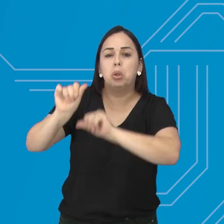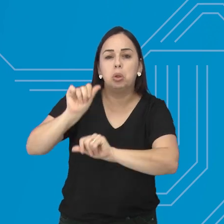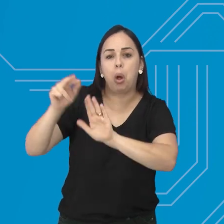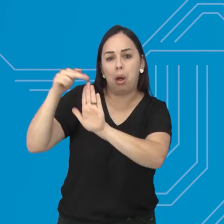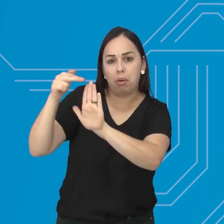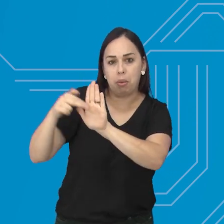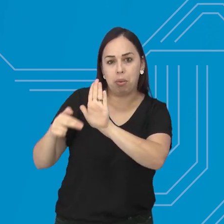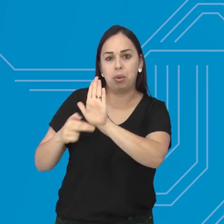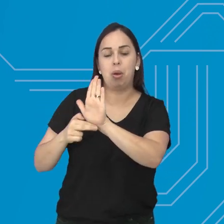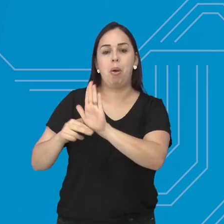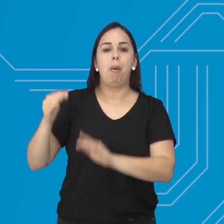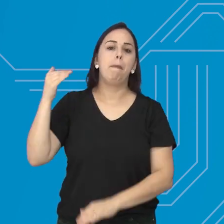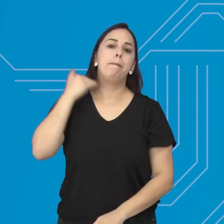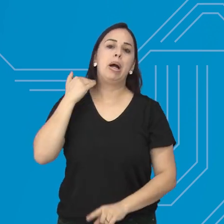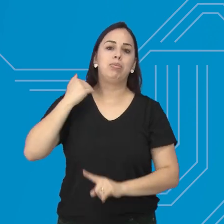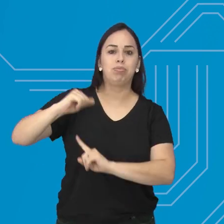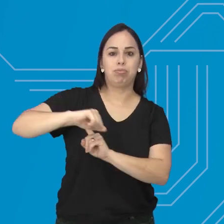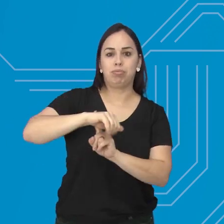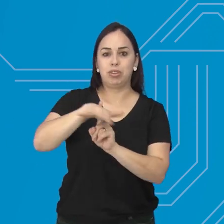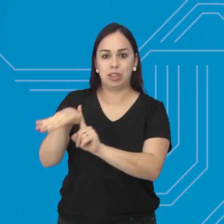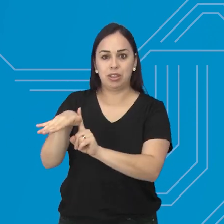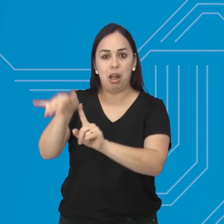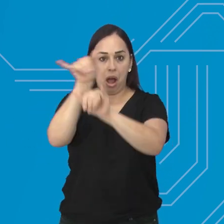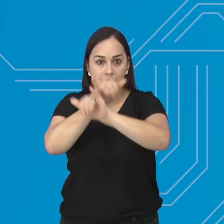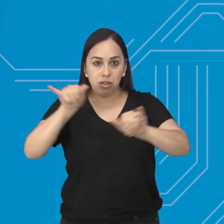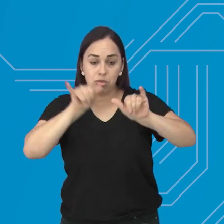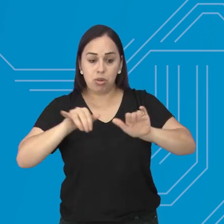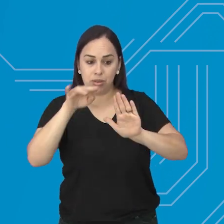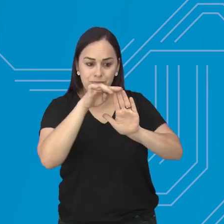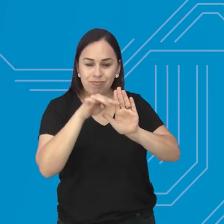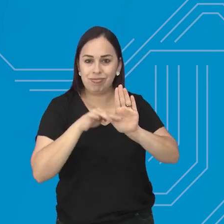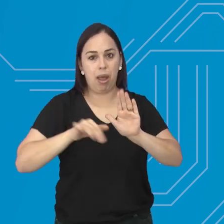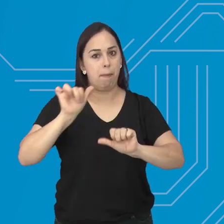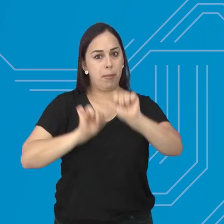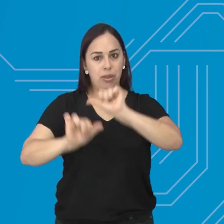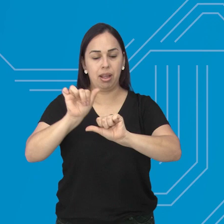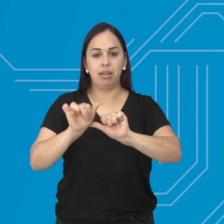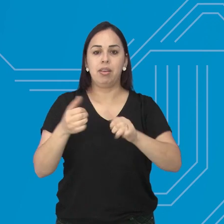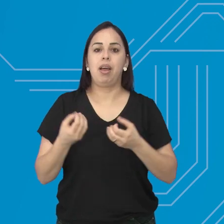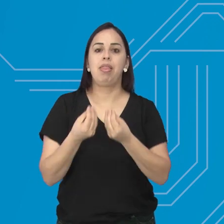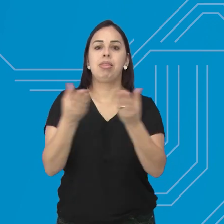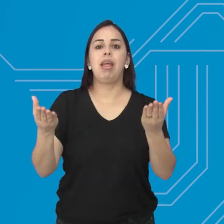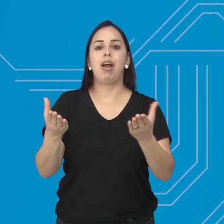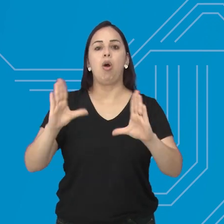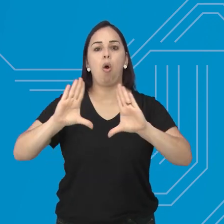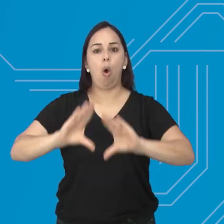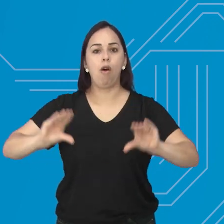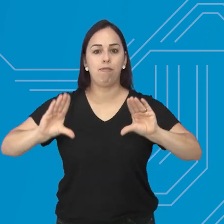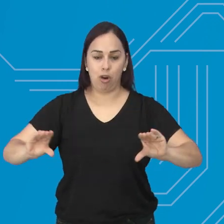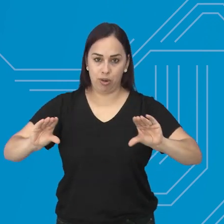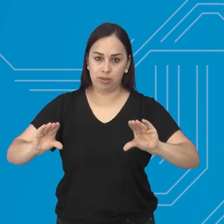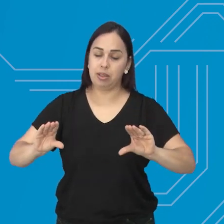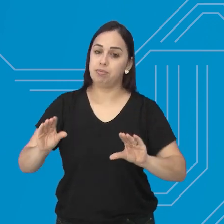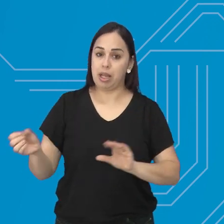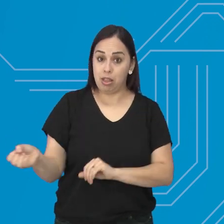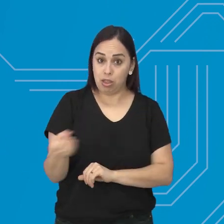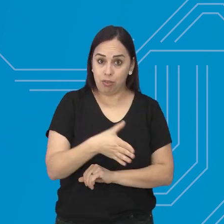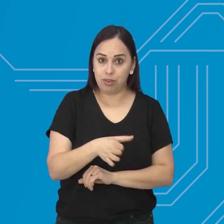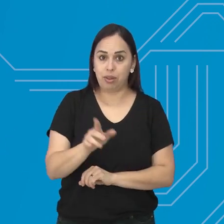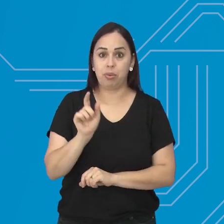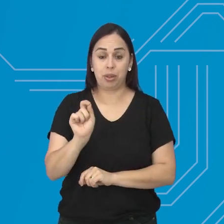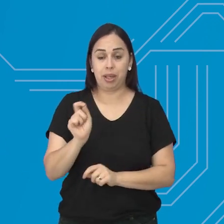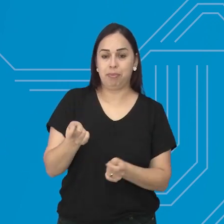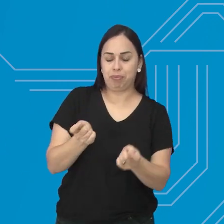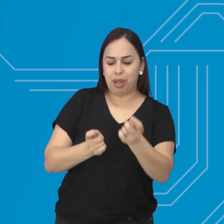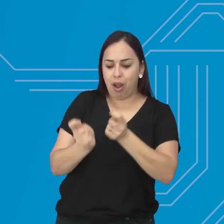O Banco Central anunciou algumas mudanças para simplificar as operações e trazer mais comodidade aos usuários.